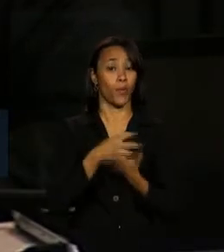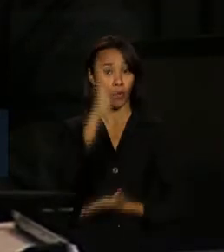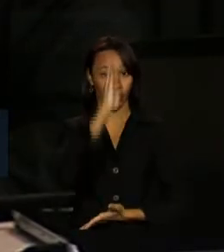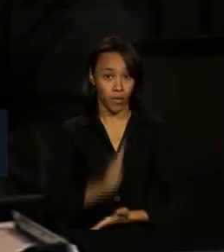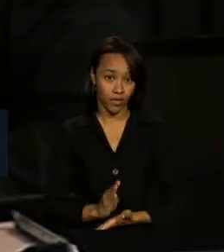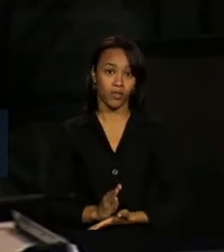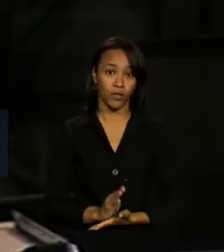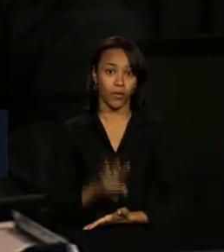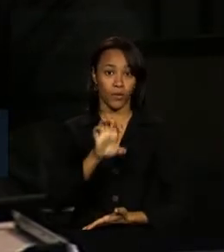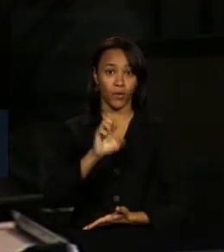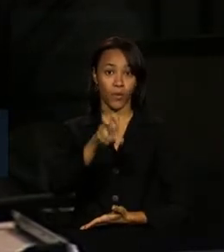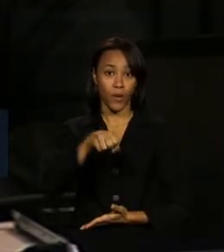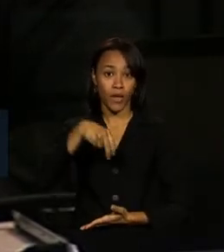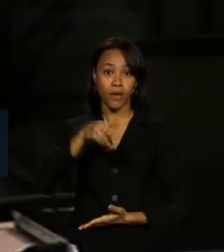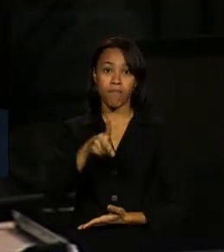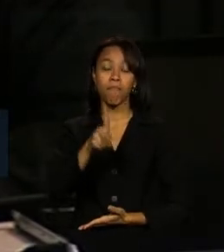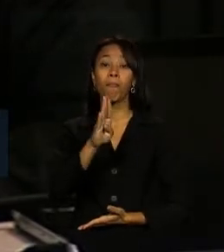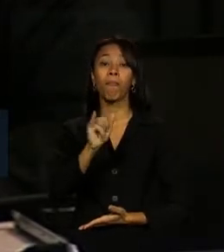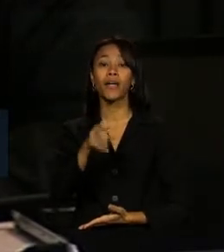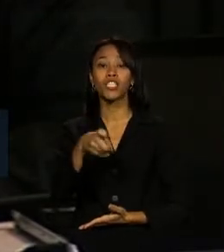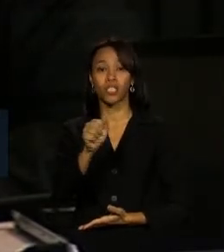do embaixador Moscardo Geronimo.